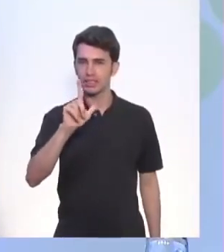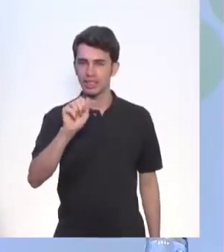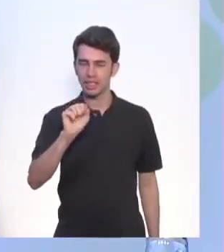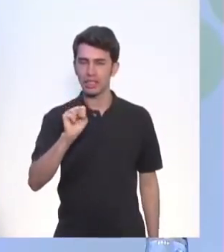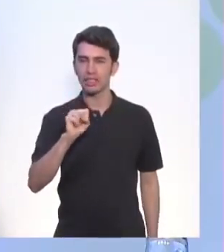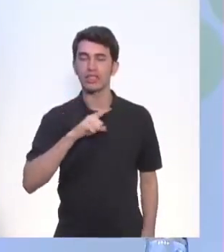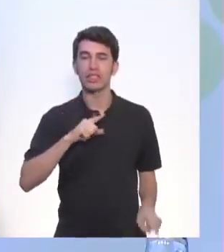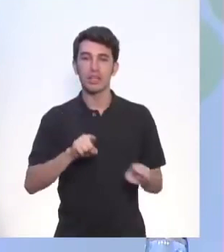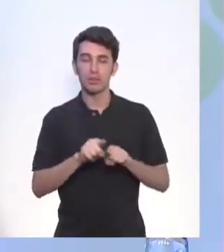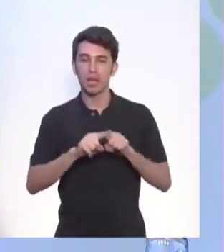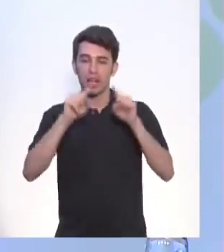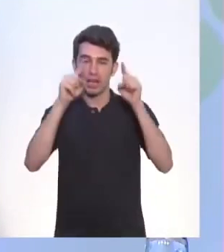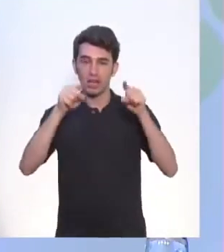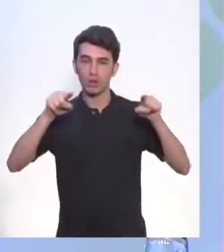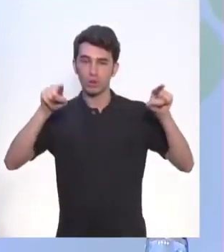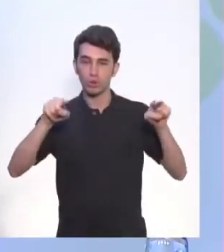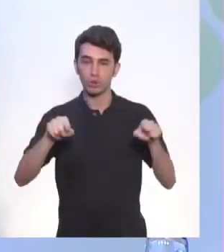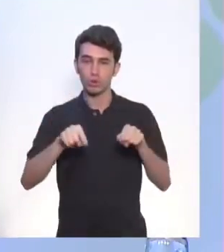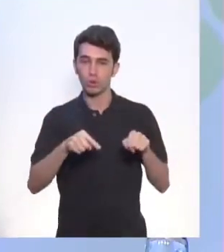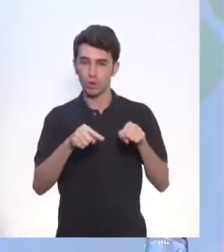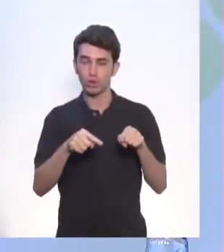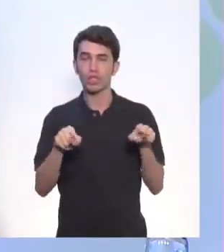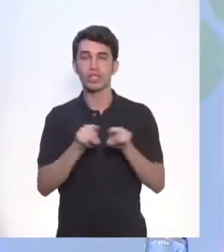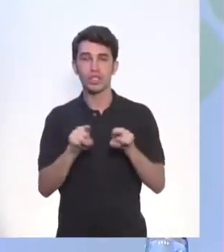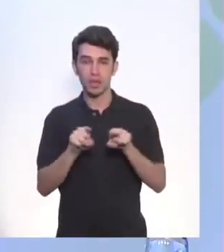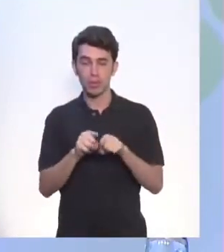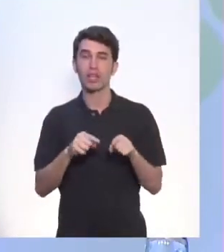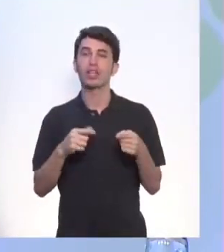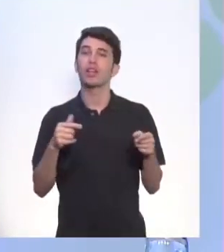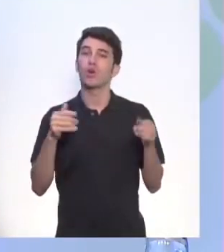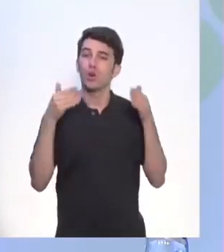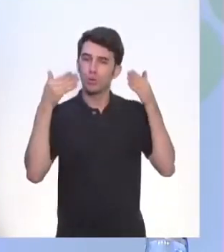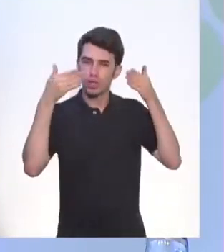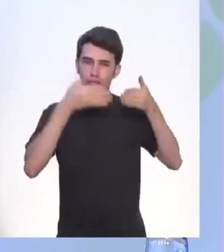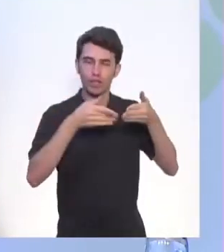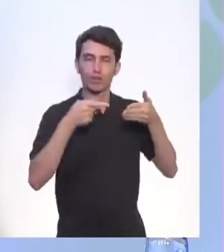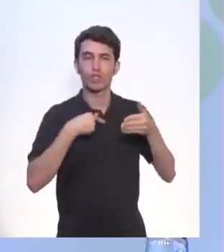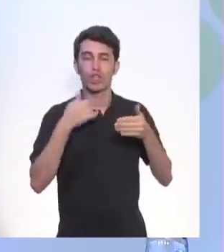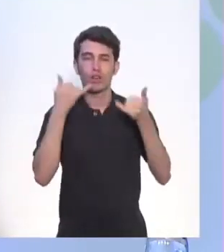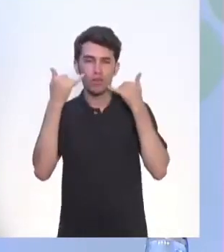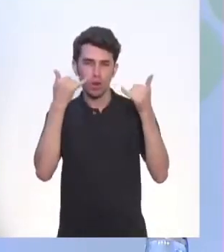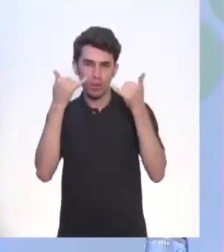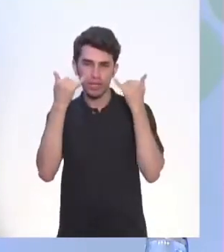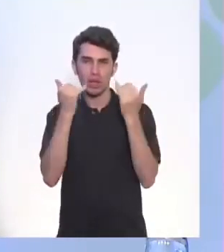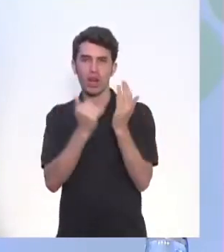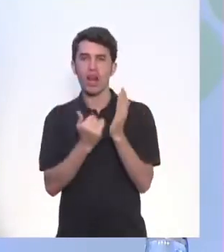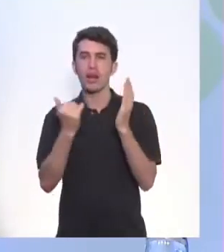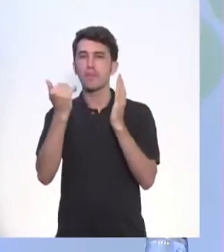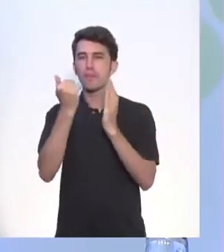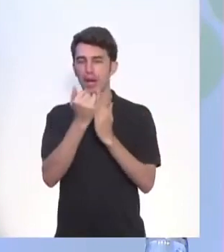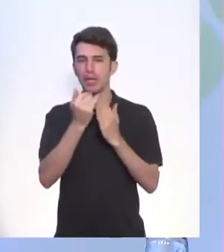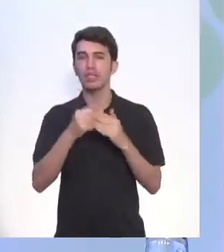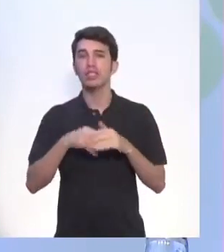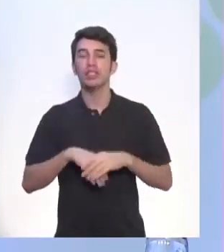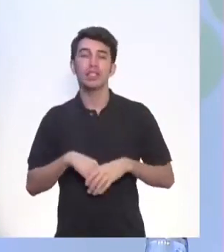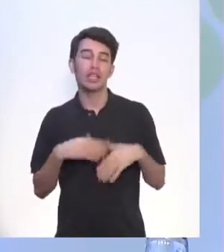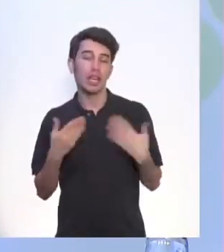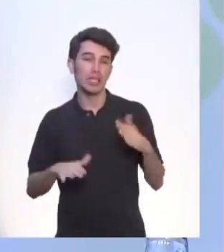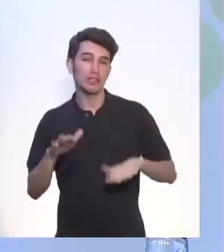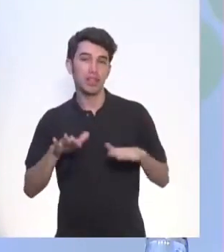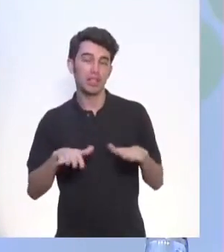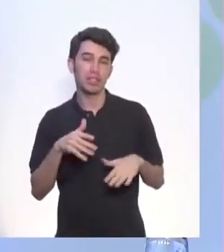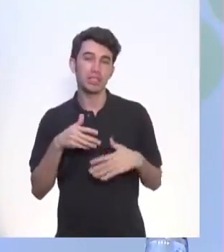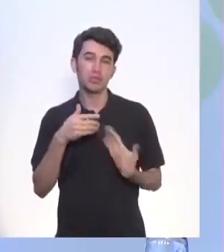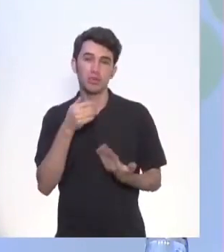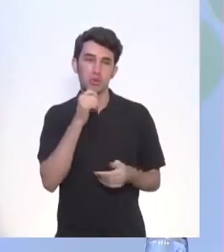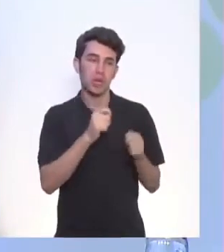Esses colchetes também, eles têm ali o objetivo de colocar alguma informação acessória, alguma informação que talvez